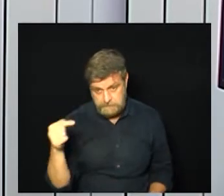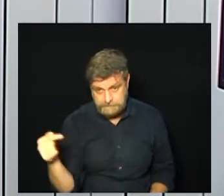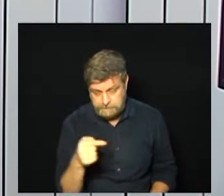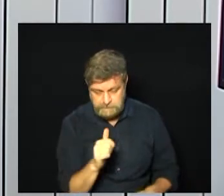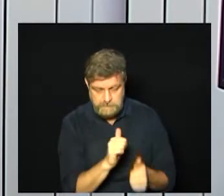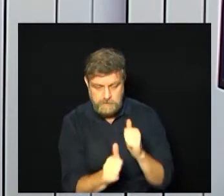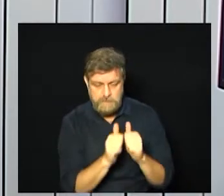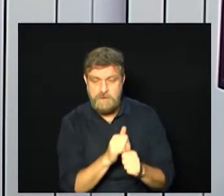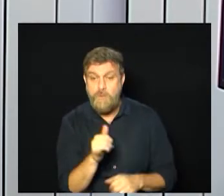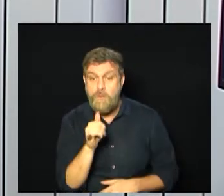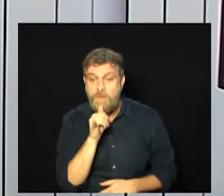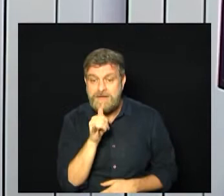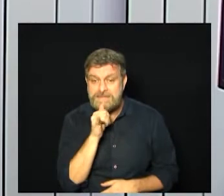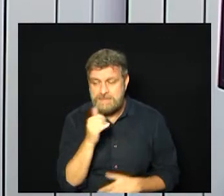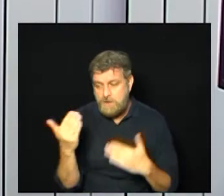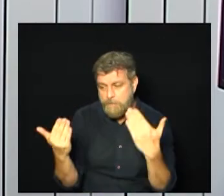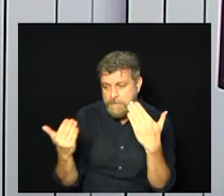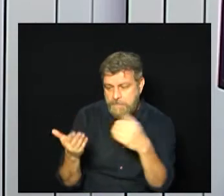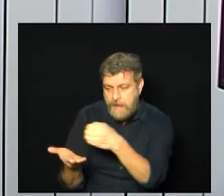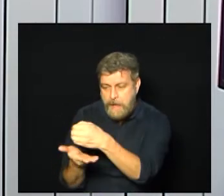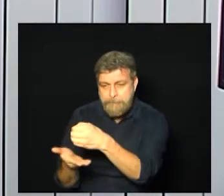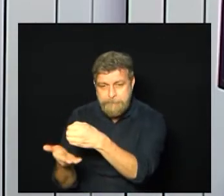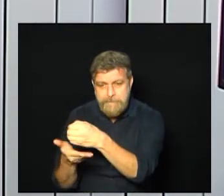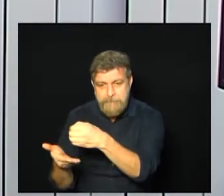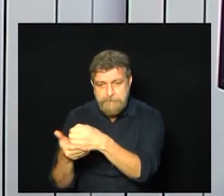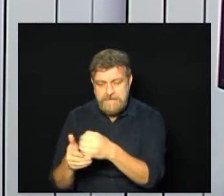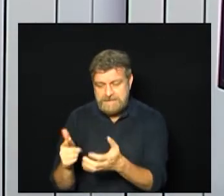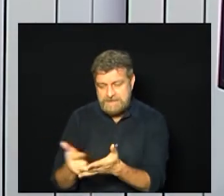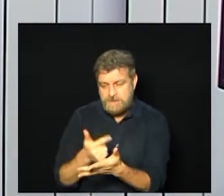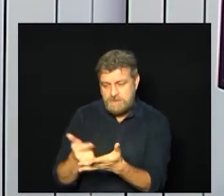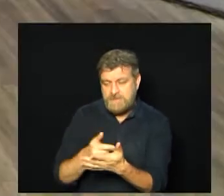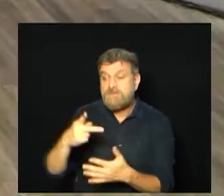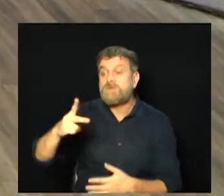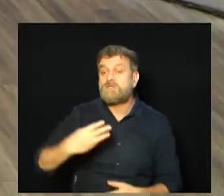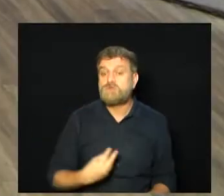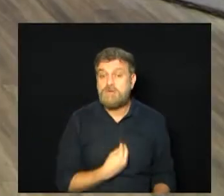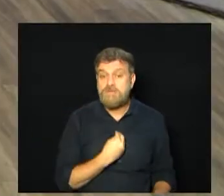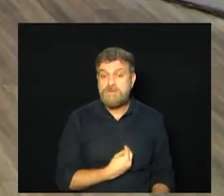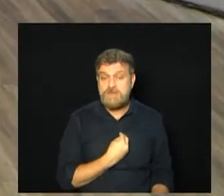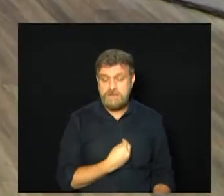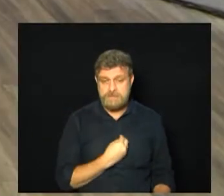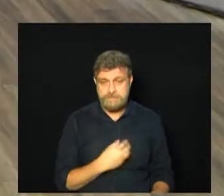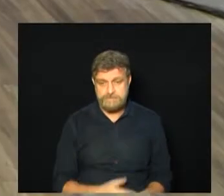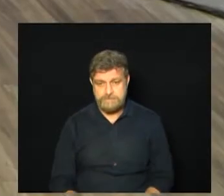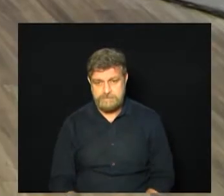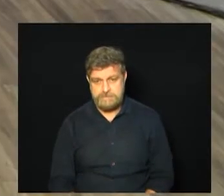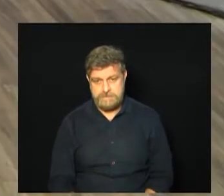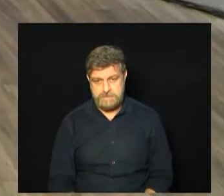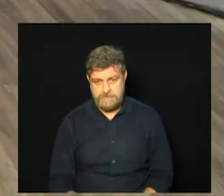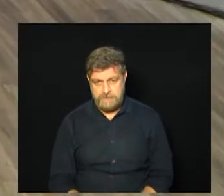de exemplos ou uma base para você no livro e também na sua vida?